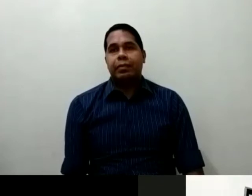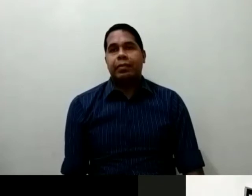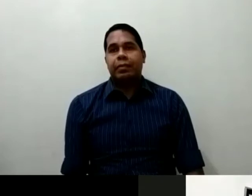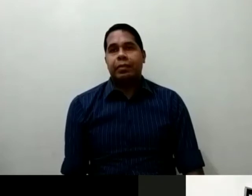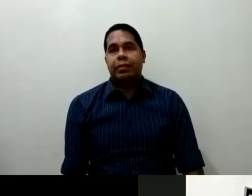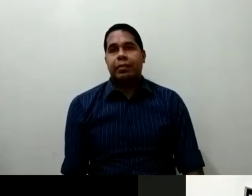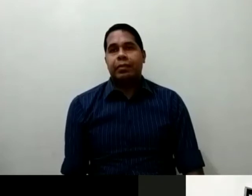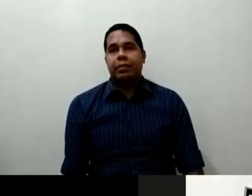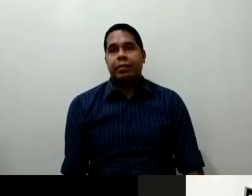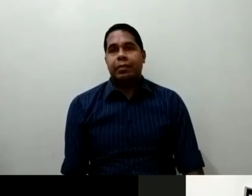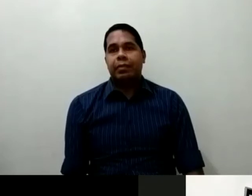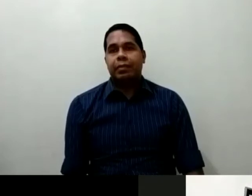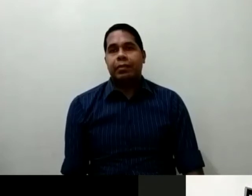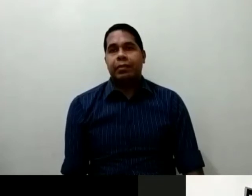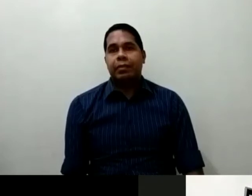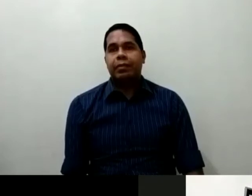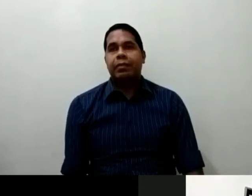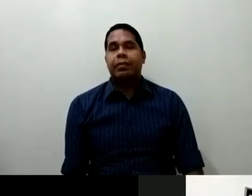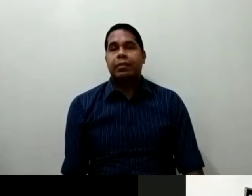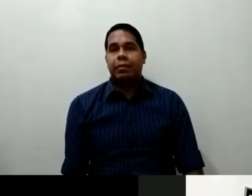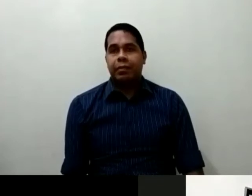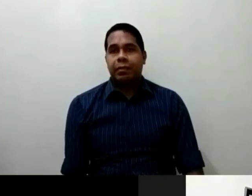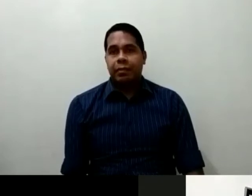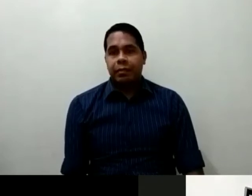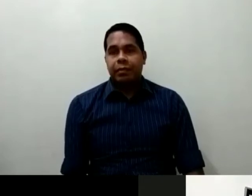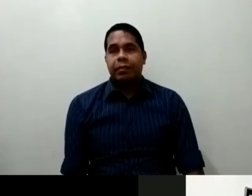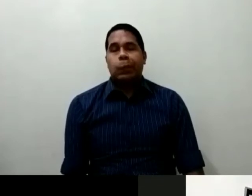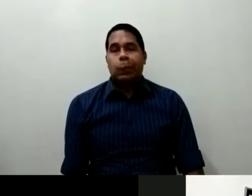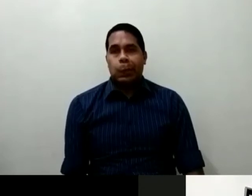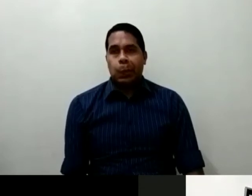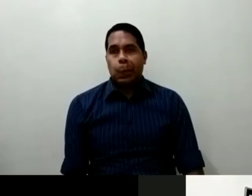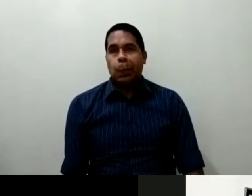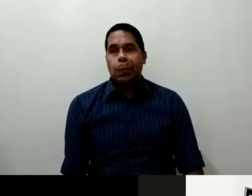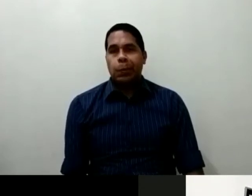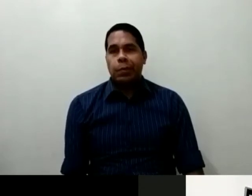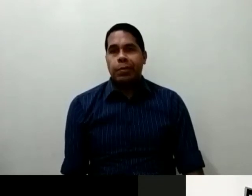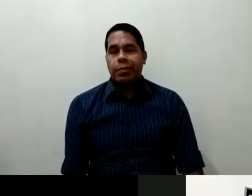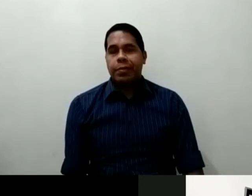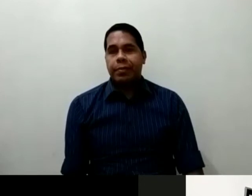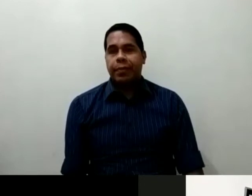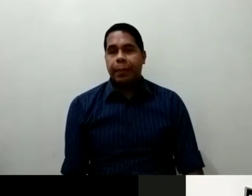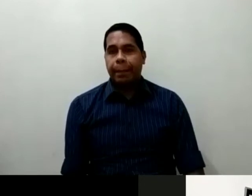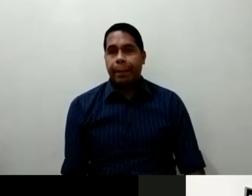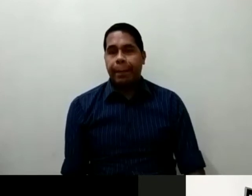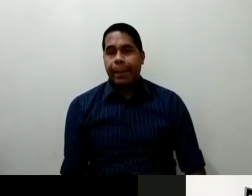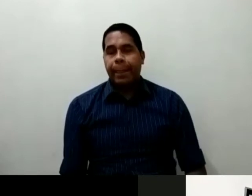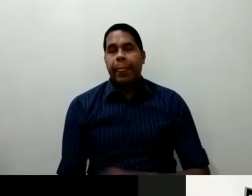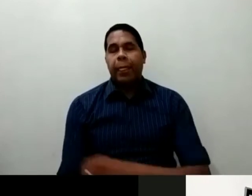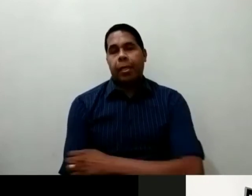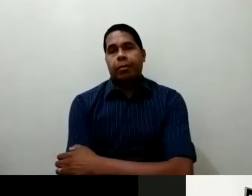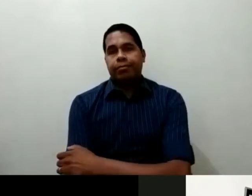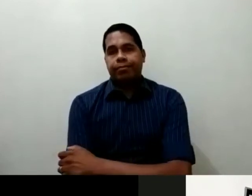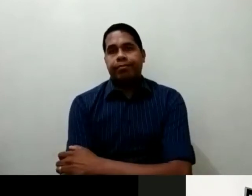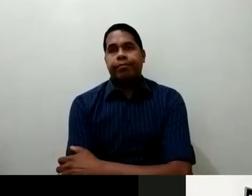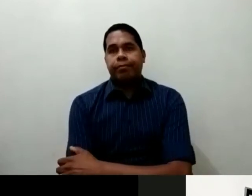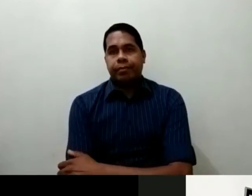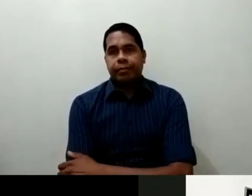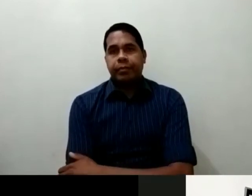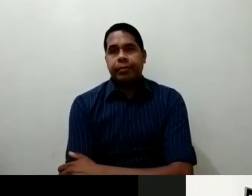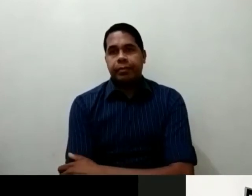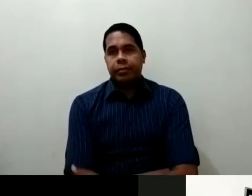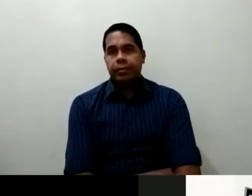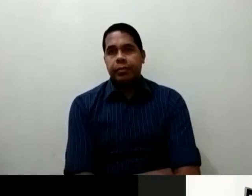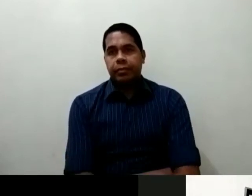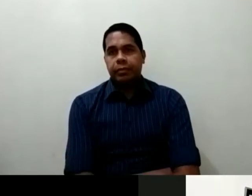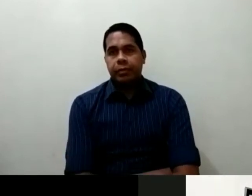não tem. Então, o que acontece? Acontece que tem esses dois surdos, mas tem outro, por exemplo, que ingressa